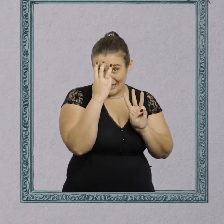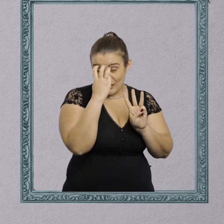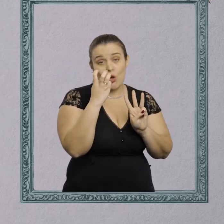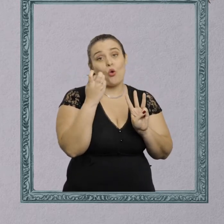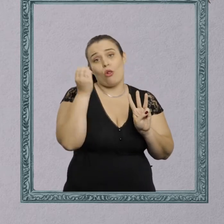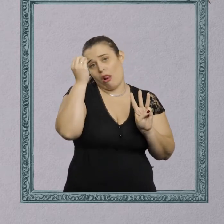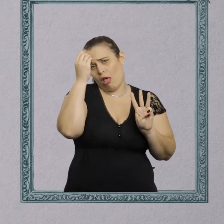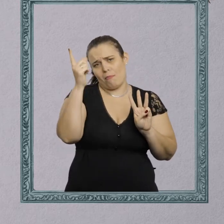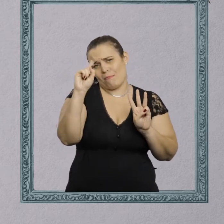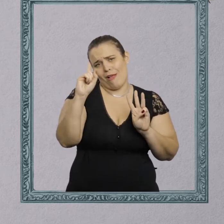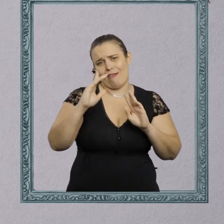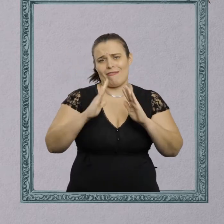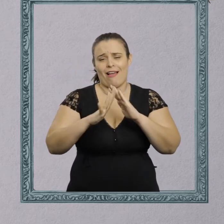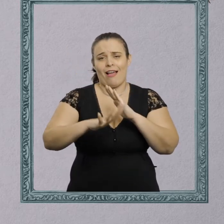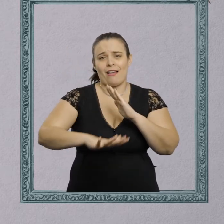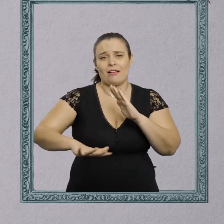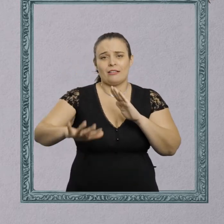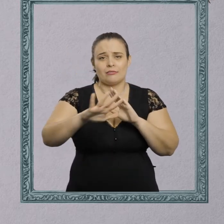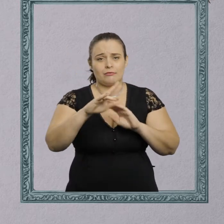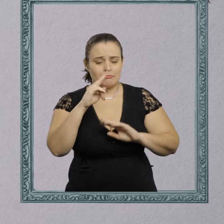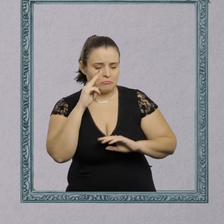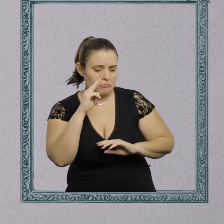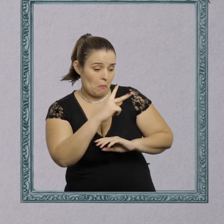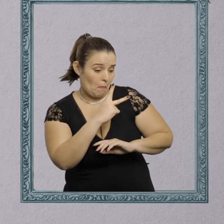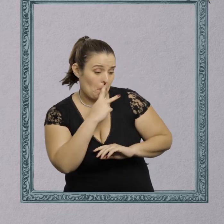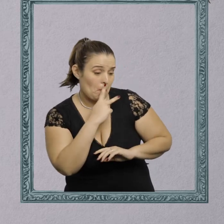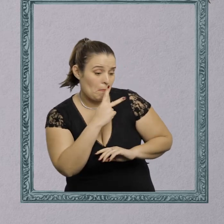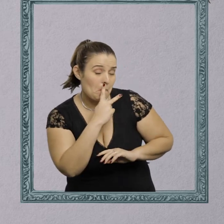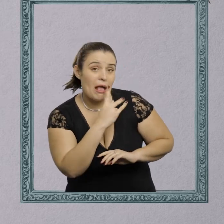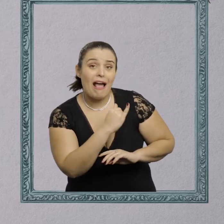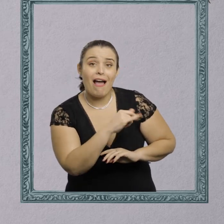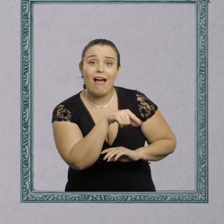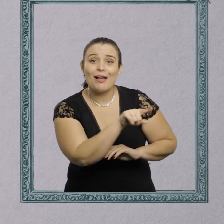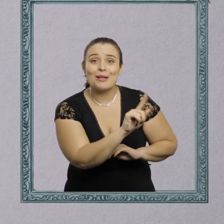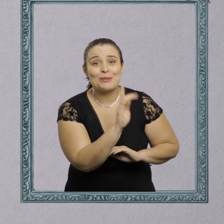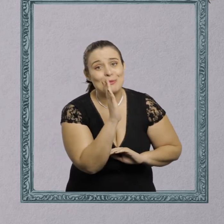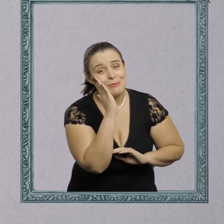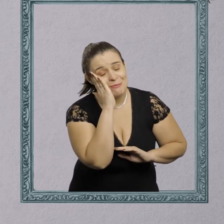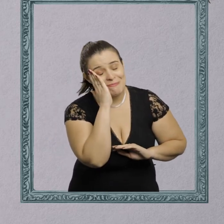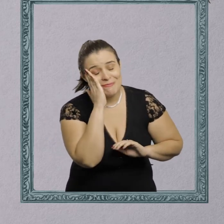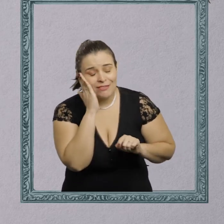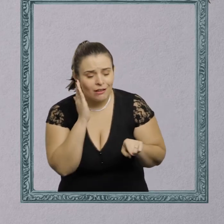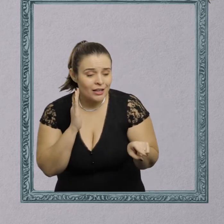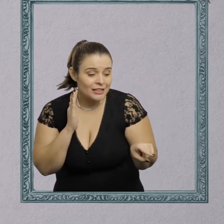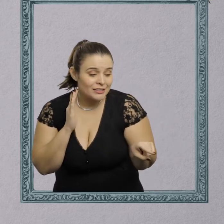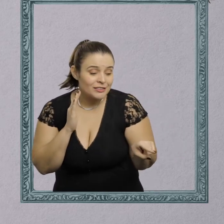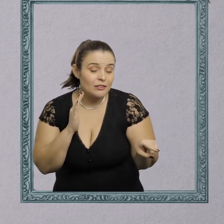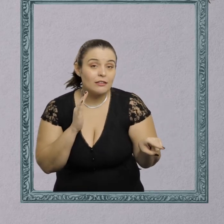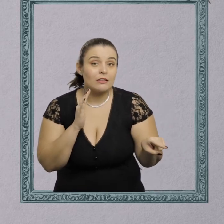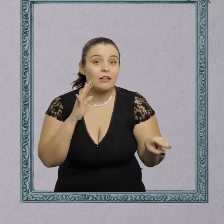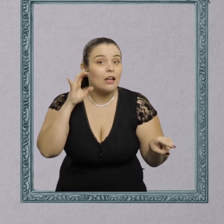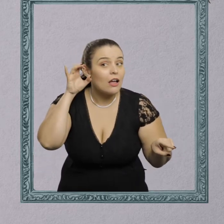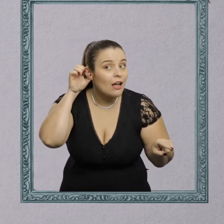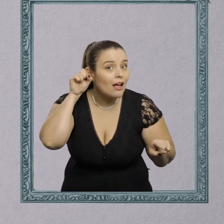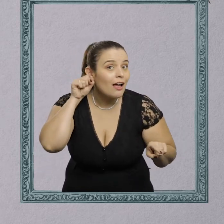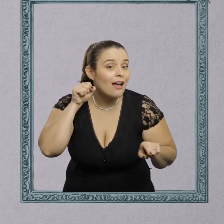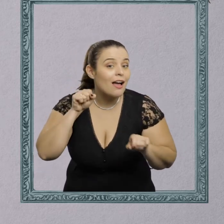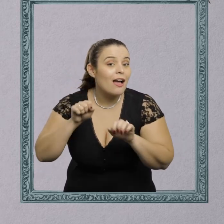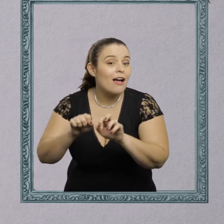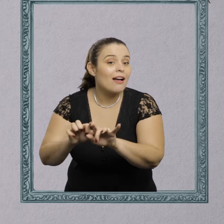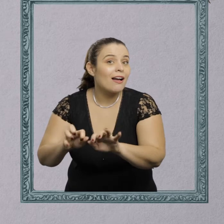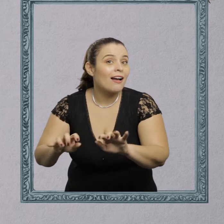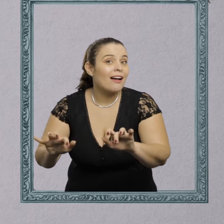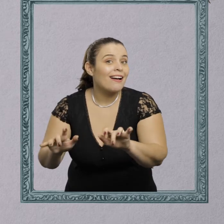casa. Eles viram o Sr. Darling dormindo na casinha de Naná. Então, eles ouviram a Sra. Darling tocar o